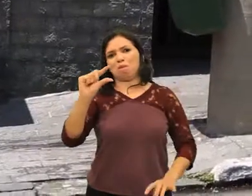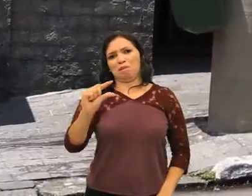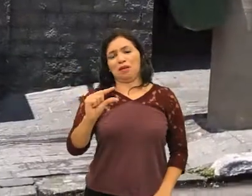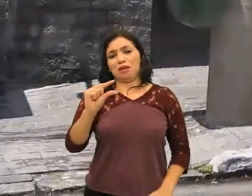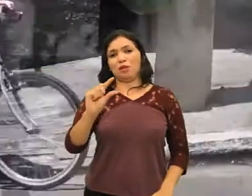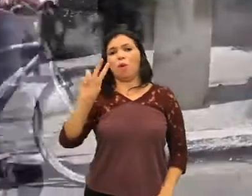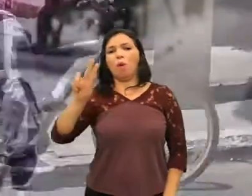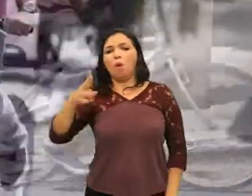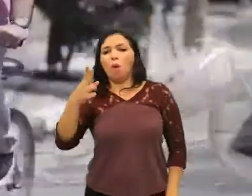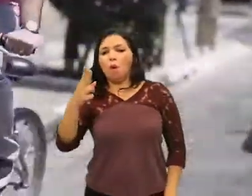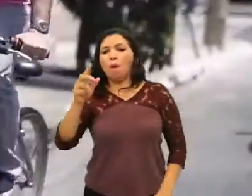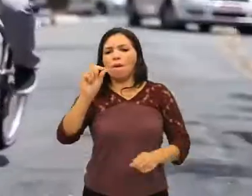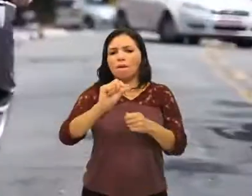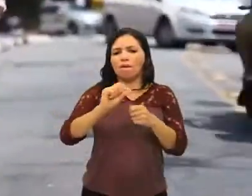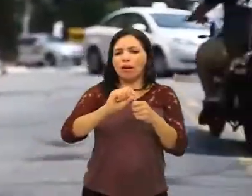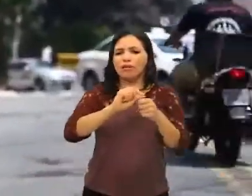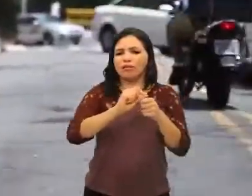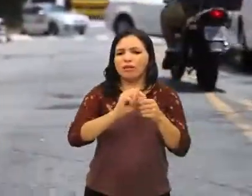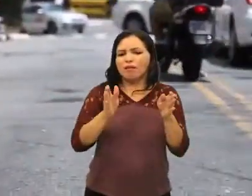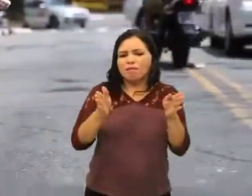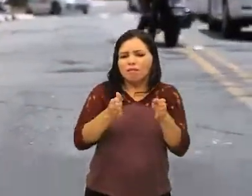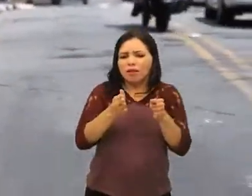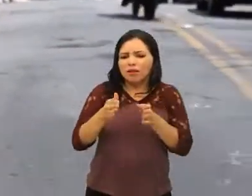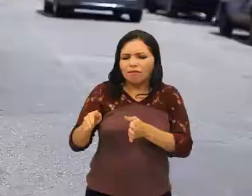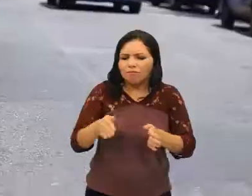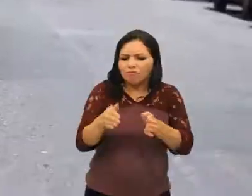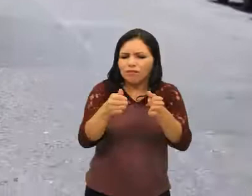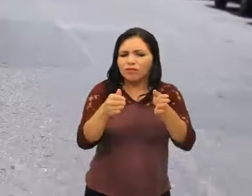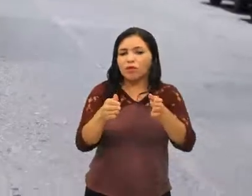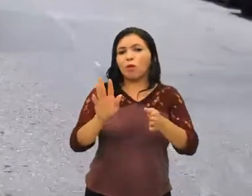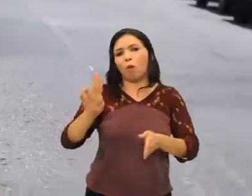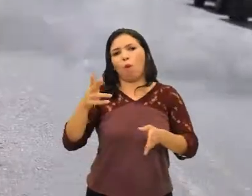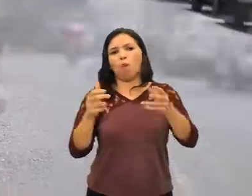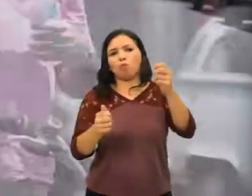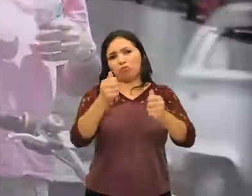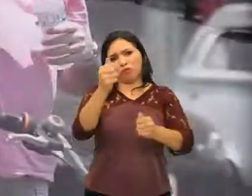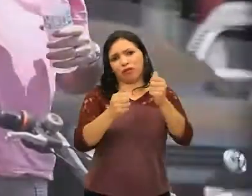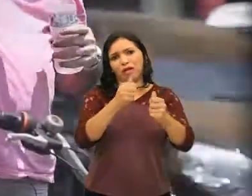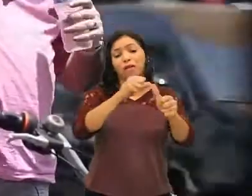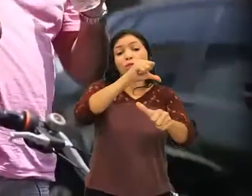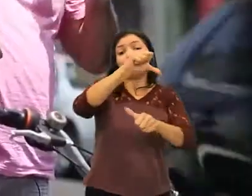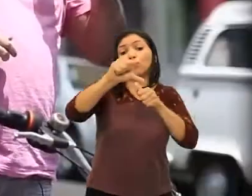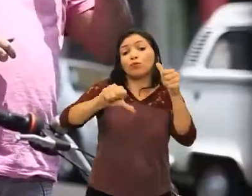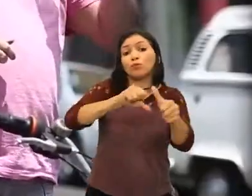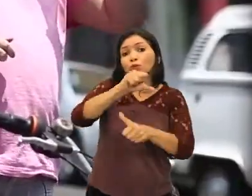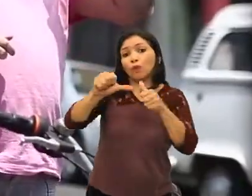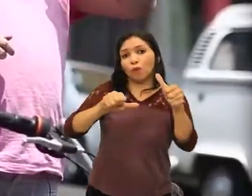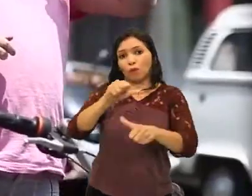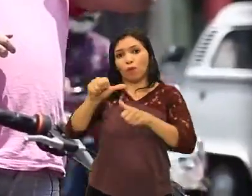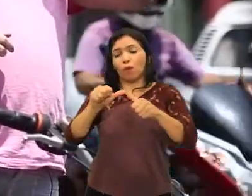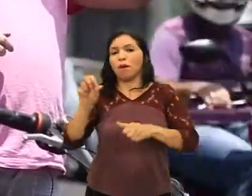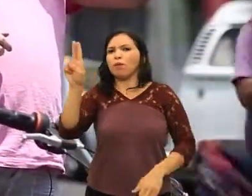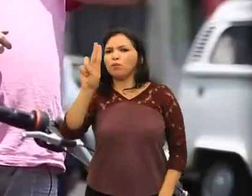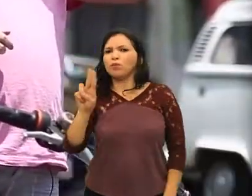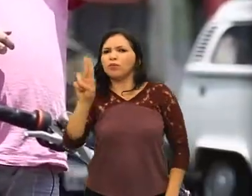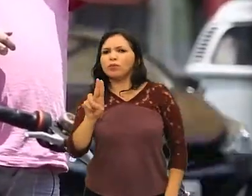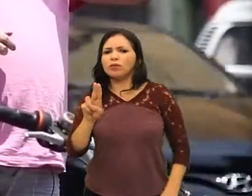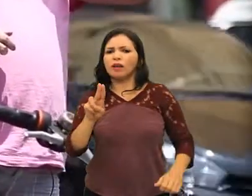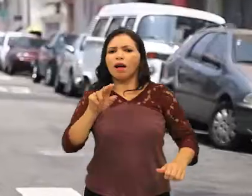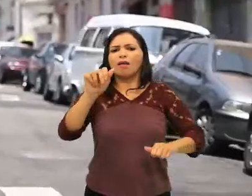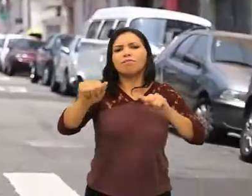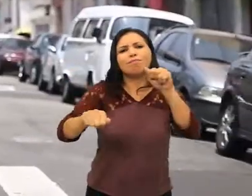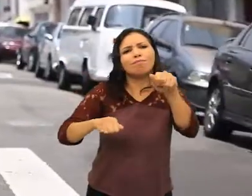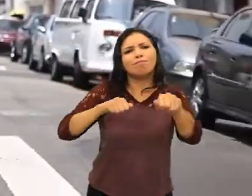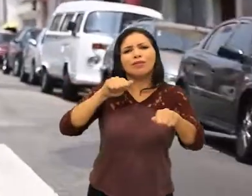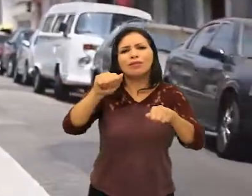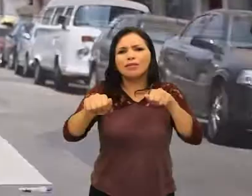podemos fazer de carro. Por que a gente não troca isso por uso de bicicletas ou até